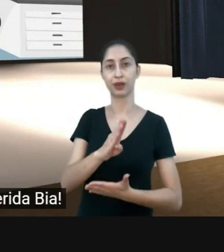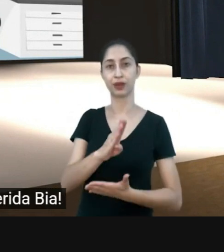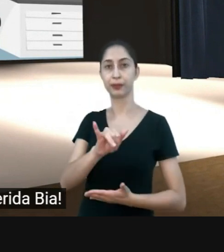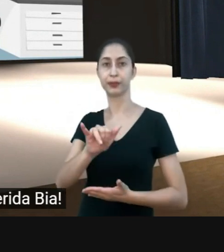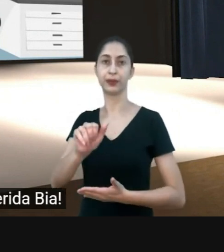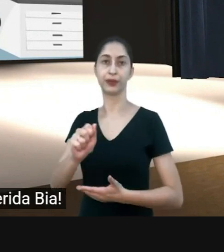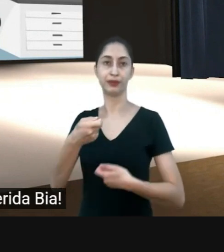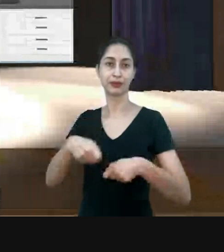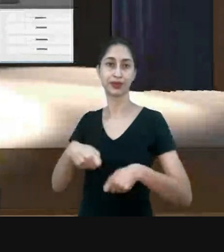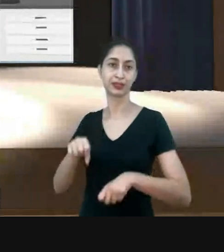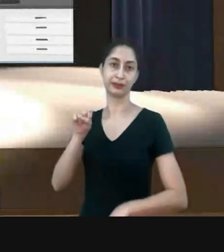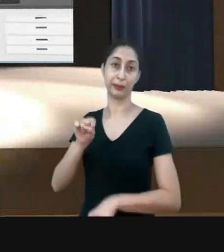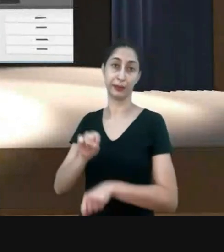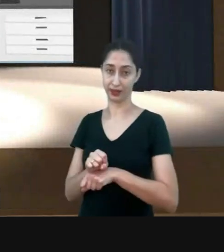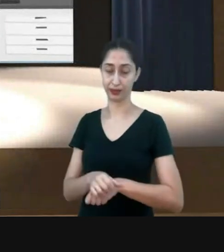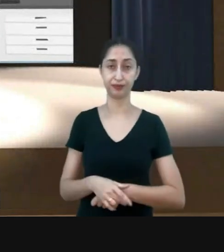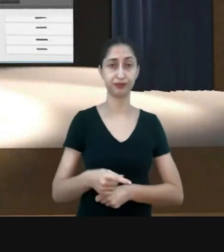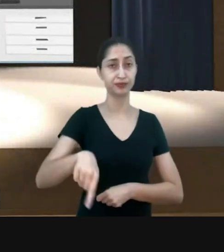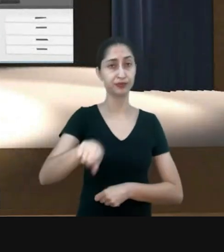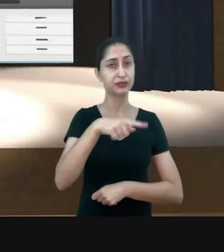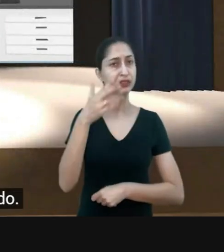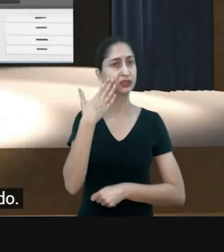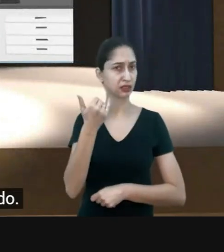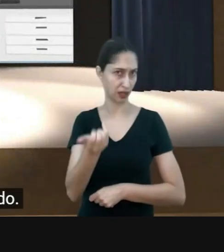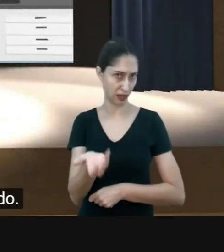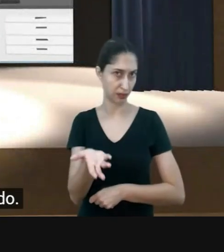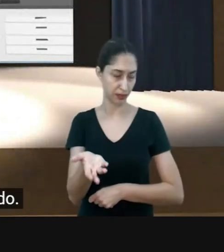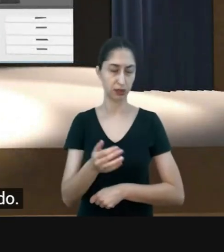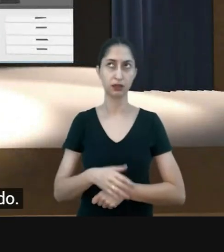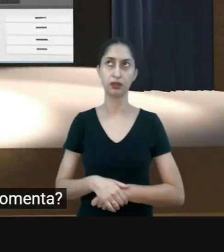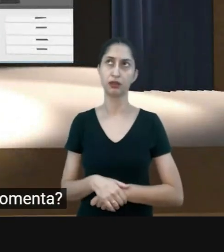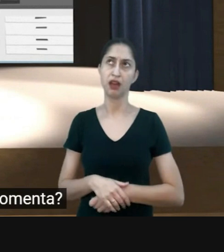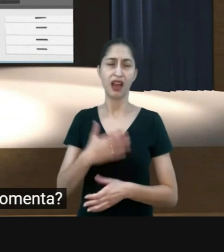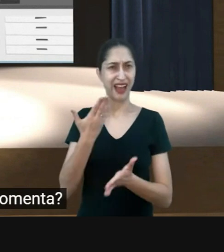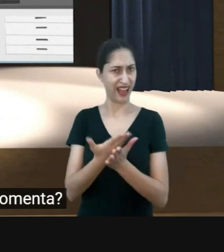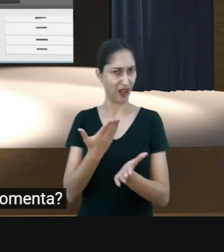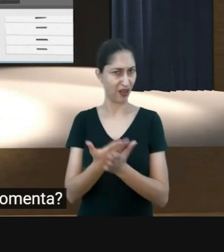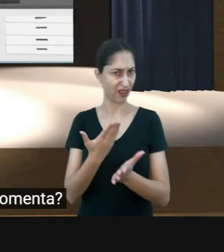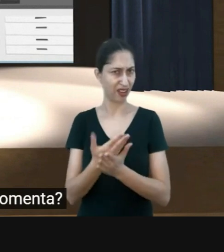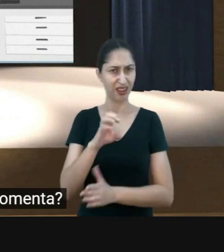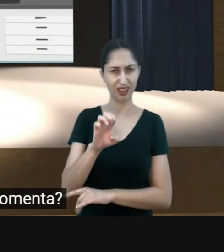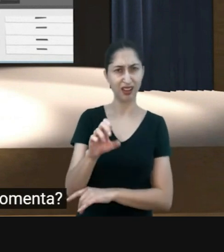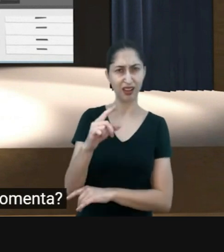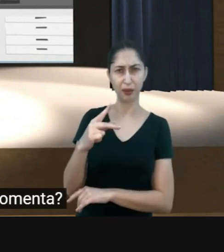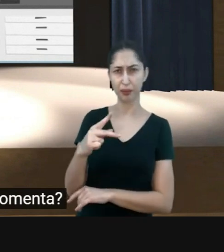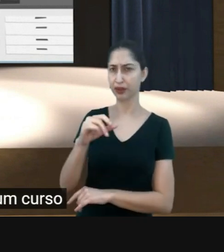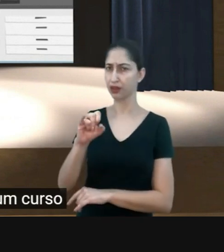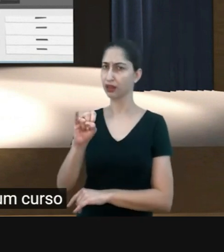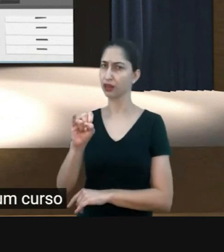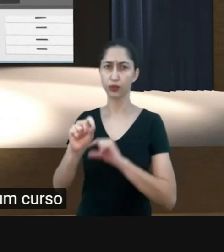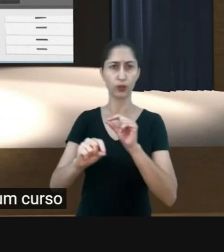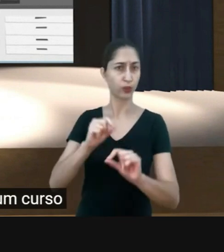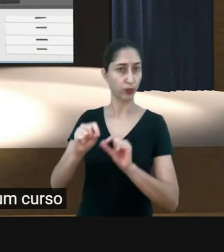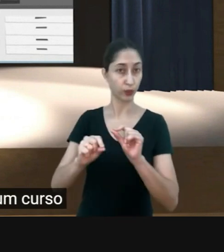Bia. É que muitos de vocês devem estar se perguntando: que aula é essa de EPI que ela comenta? É